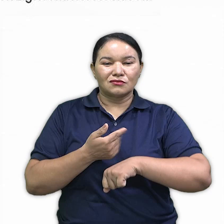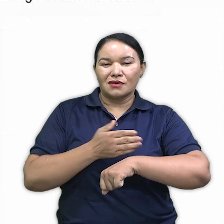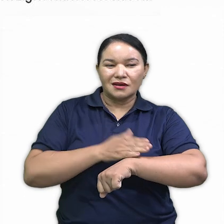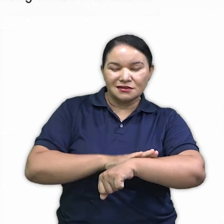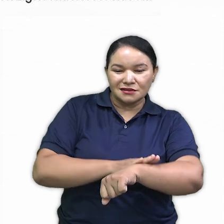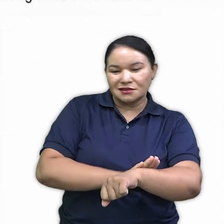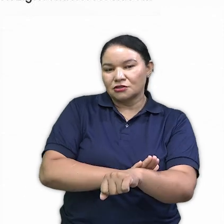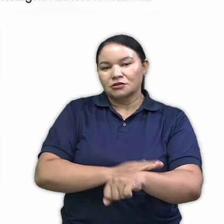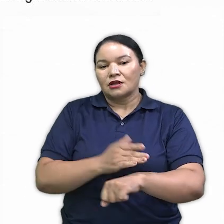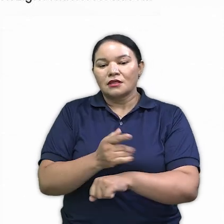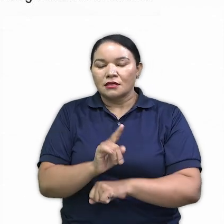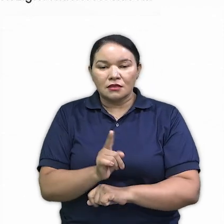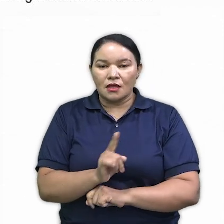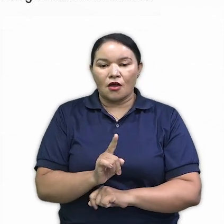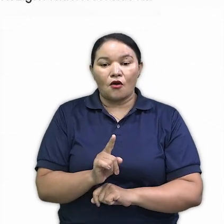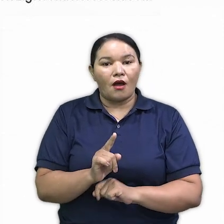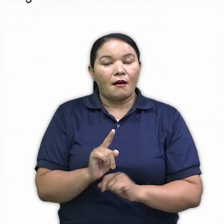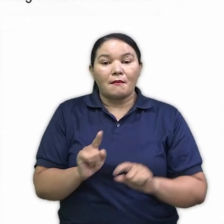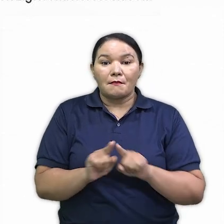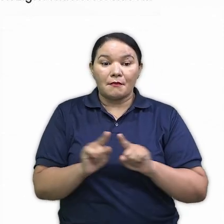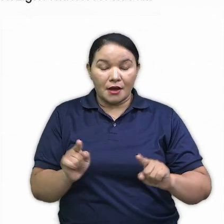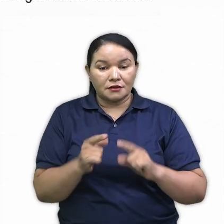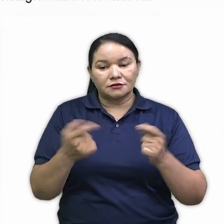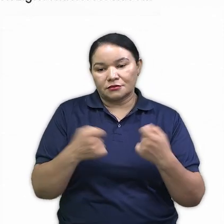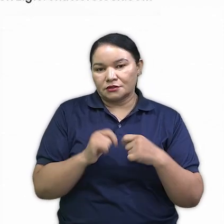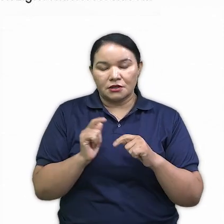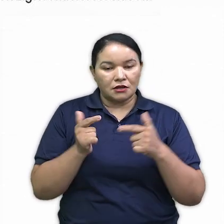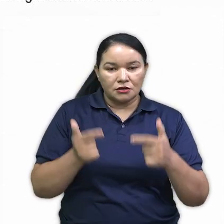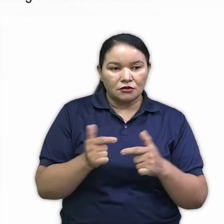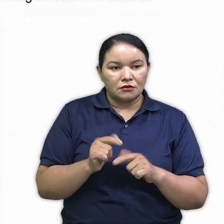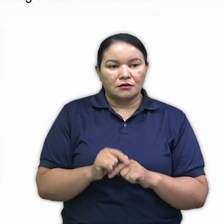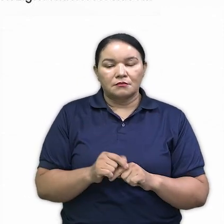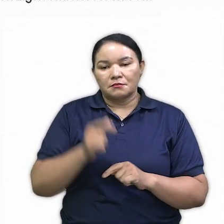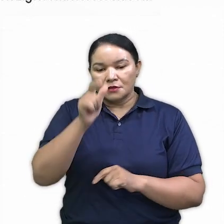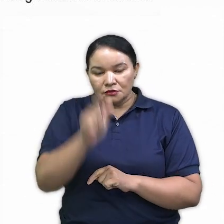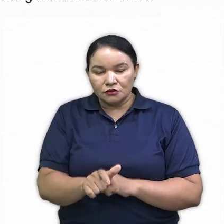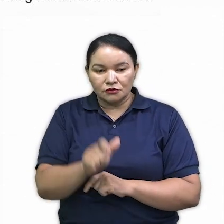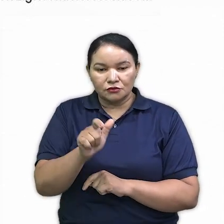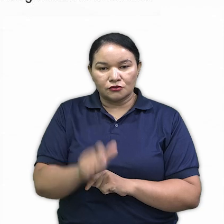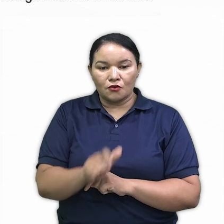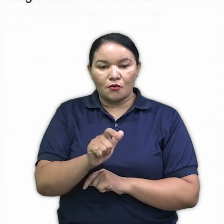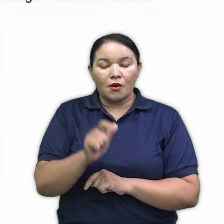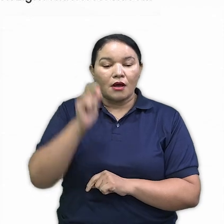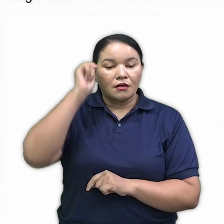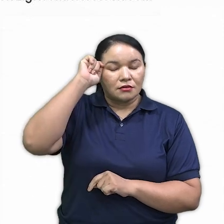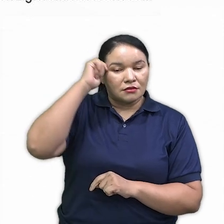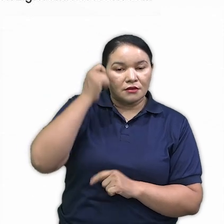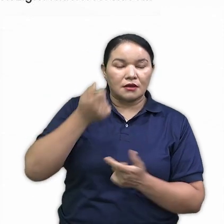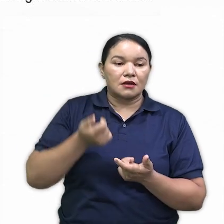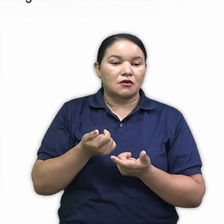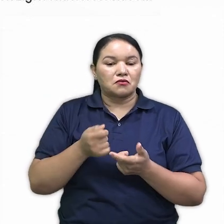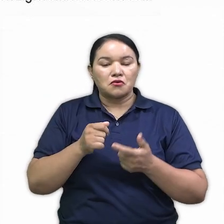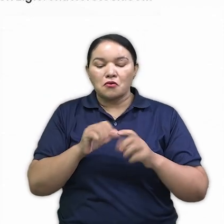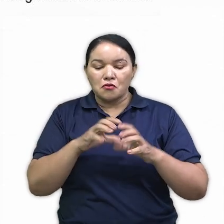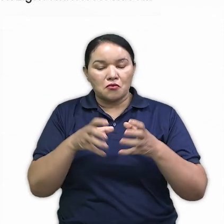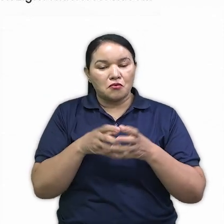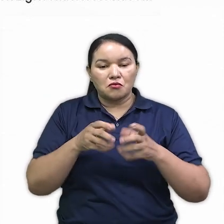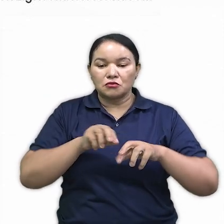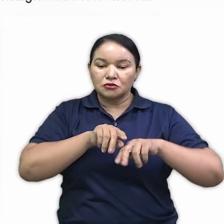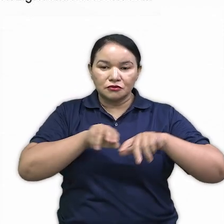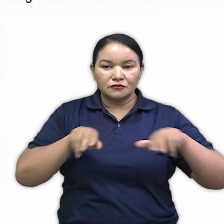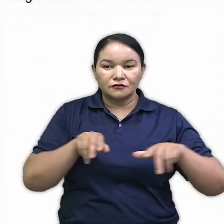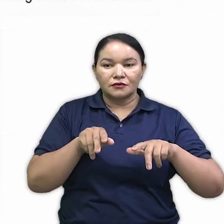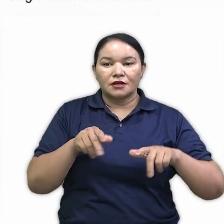é fácil, eu não sou racista, né? Não tenho nada contra os negros, as pessoas de outra cor, de outras etnias.